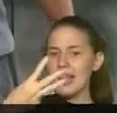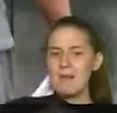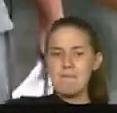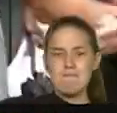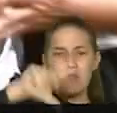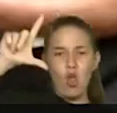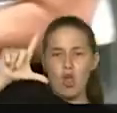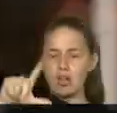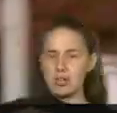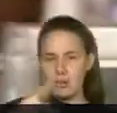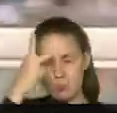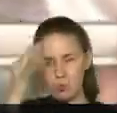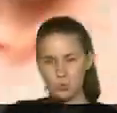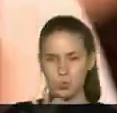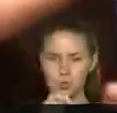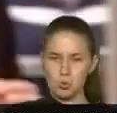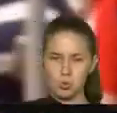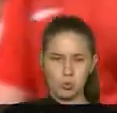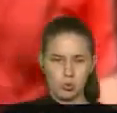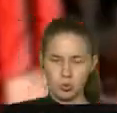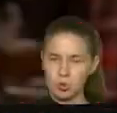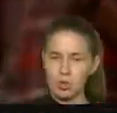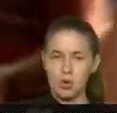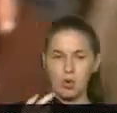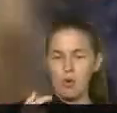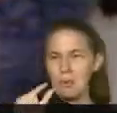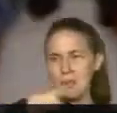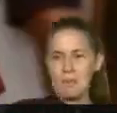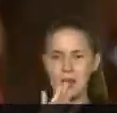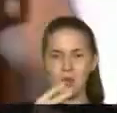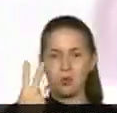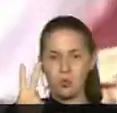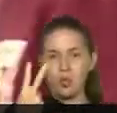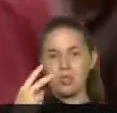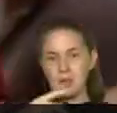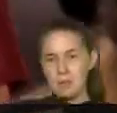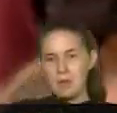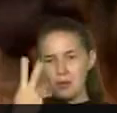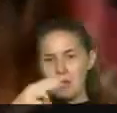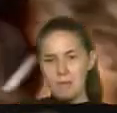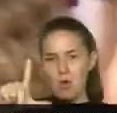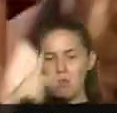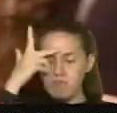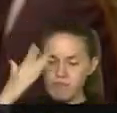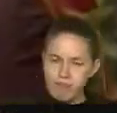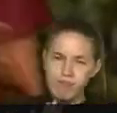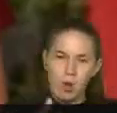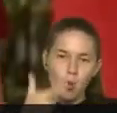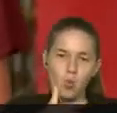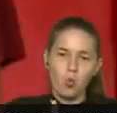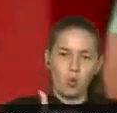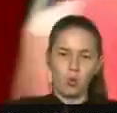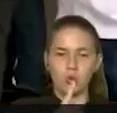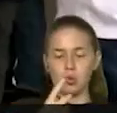de inscritos. Pouco mais de 2 milhões 350 mil estudantes compareceram aos 2 dias